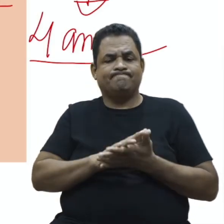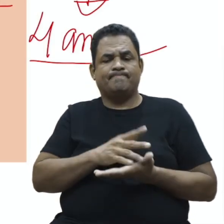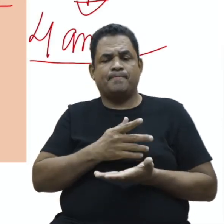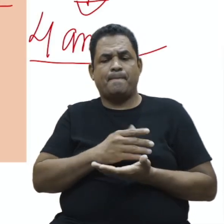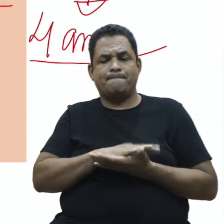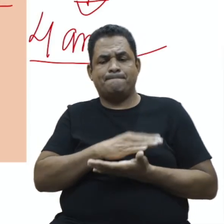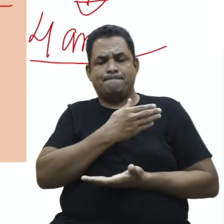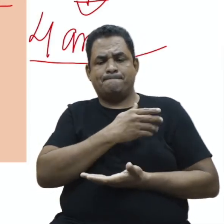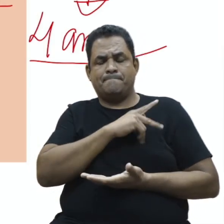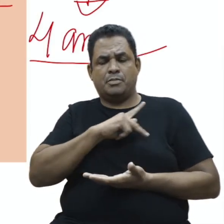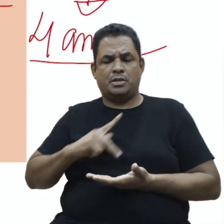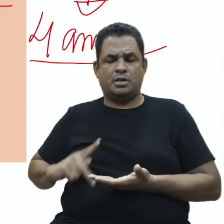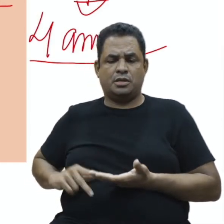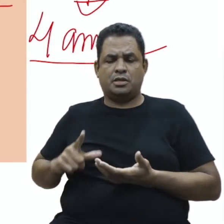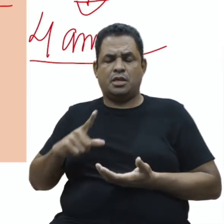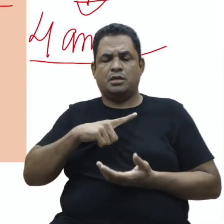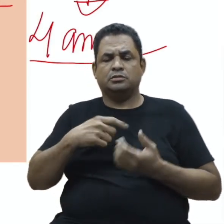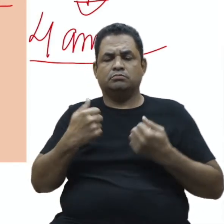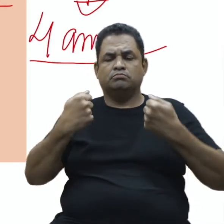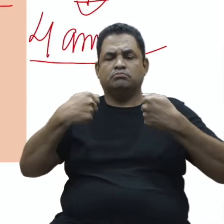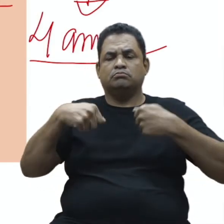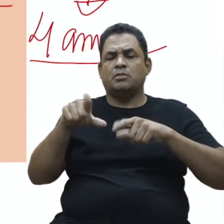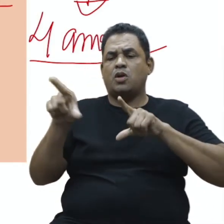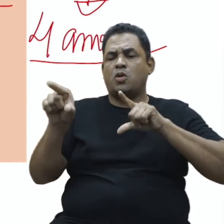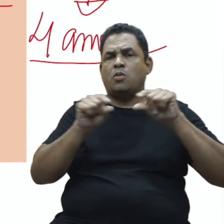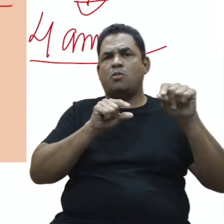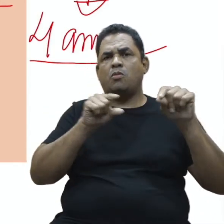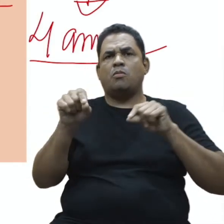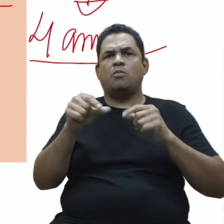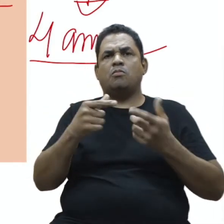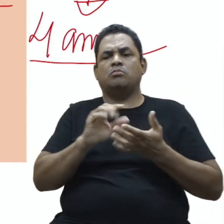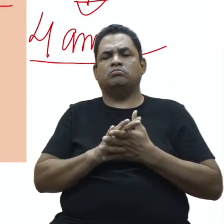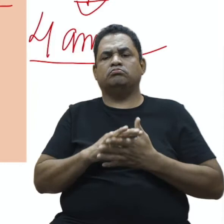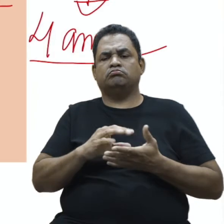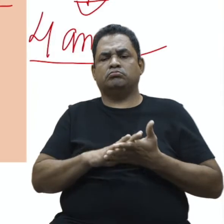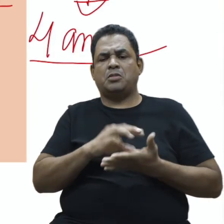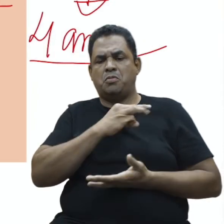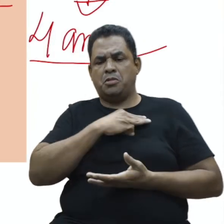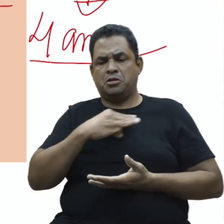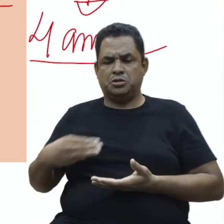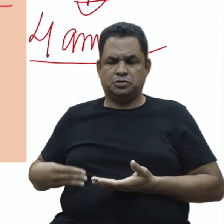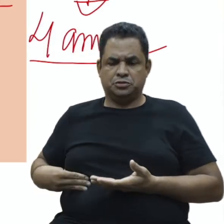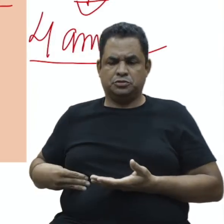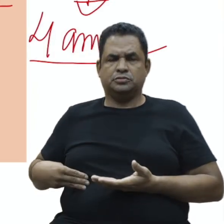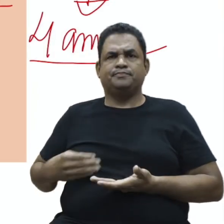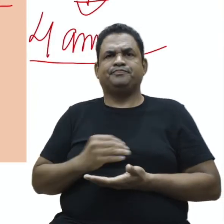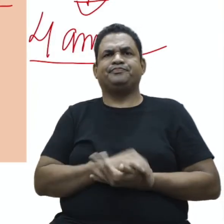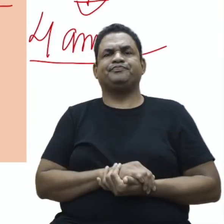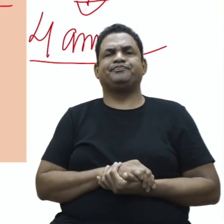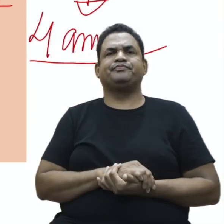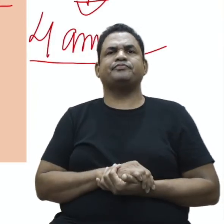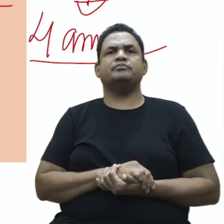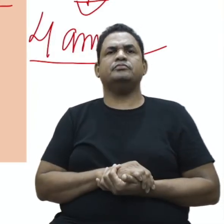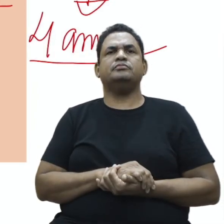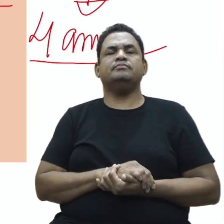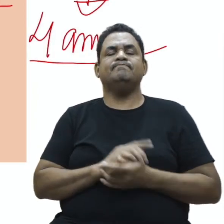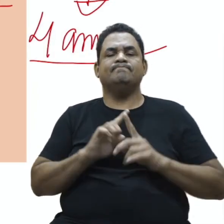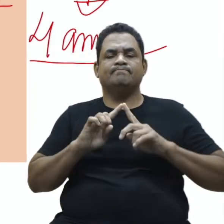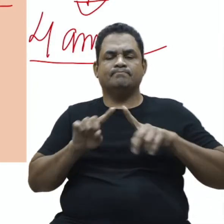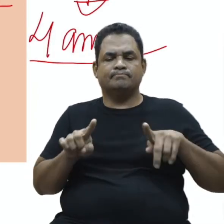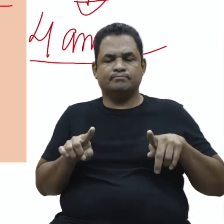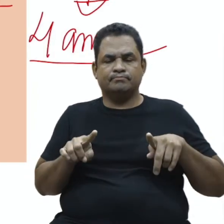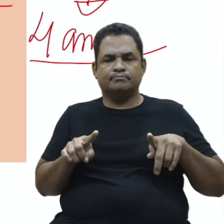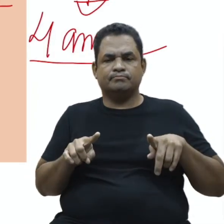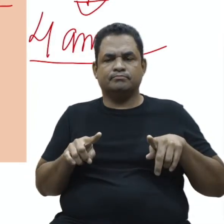esse poder de escolher os seus ministros, tá? Porém,